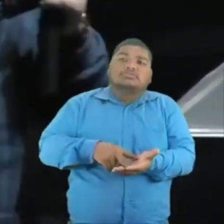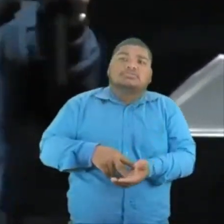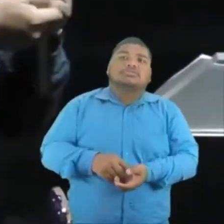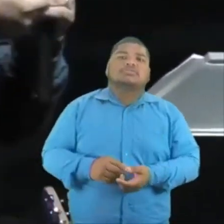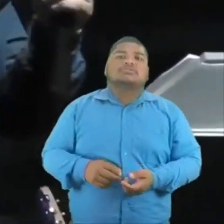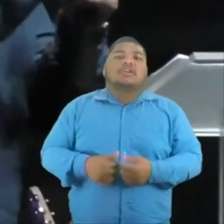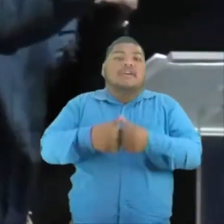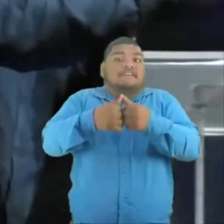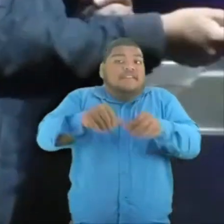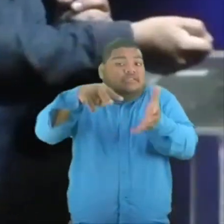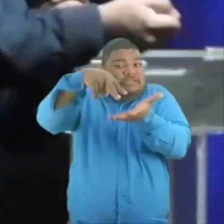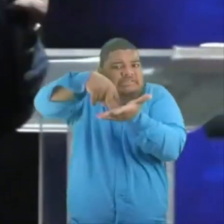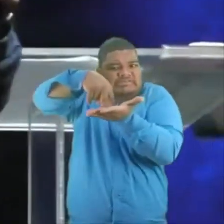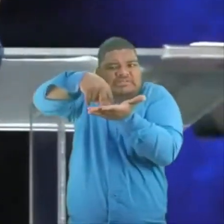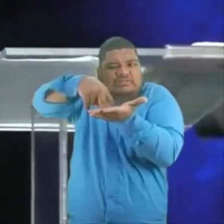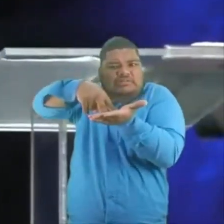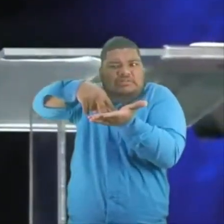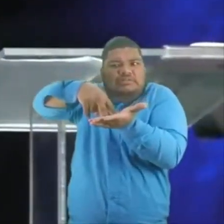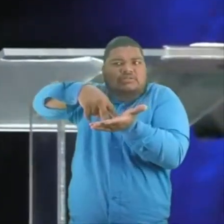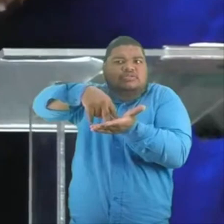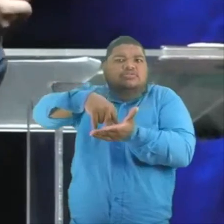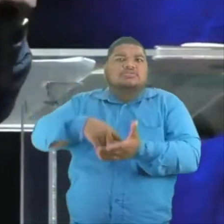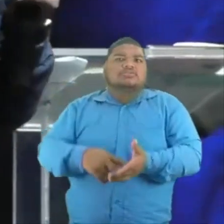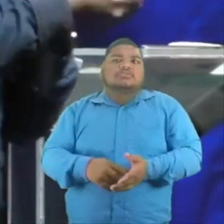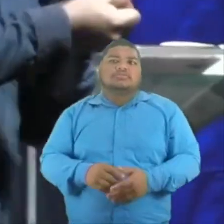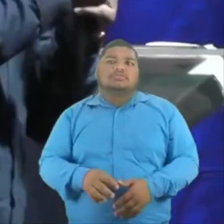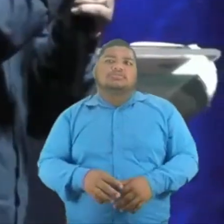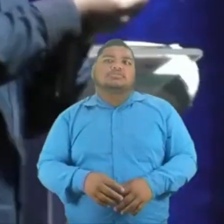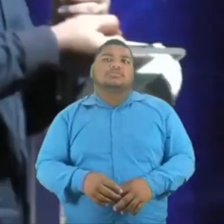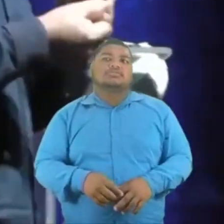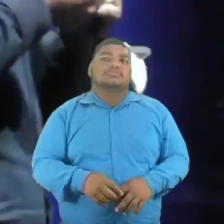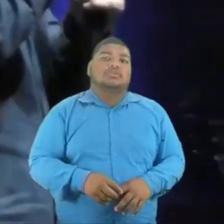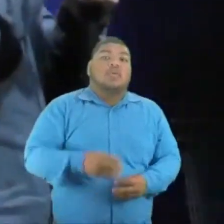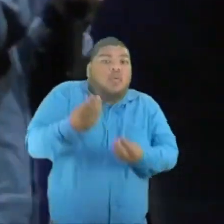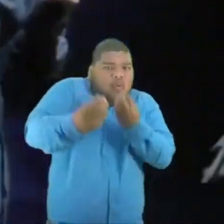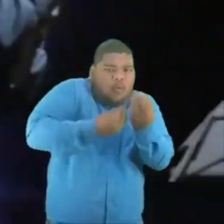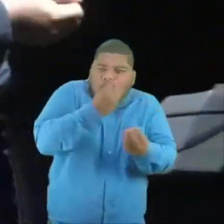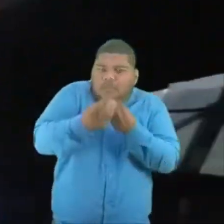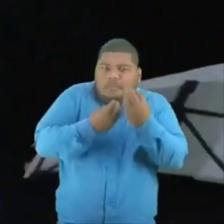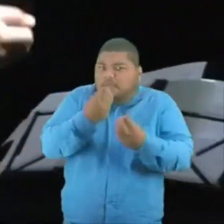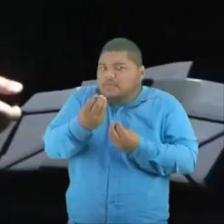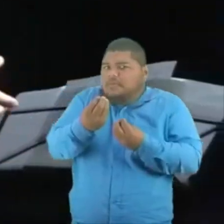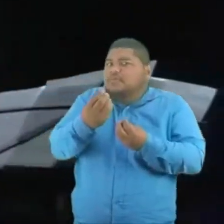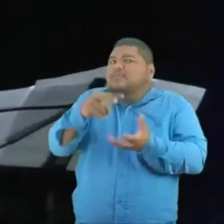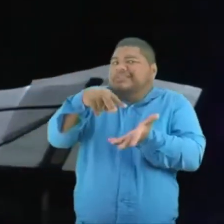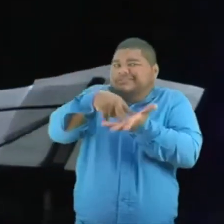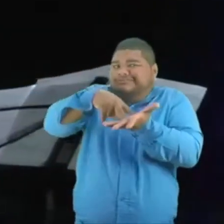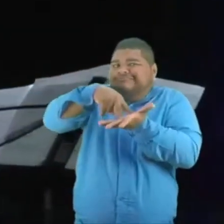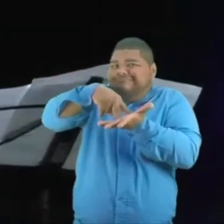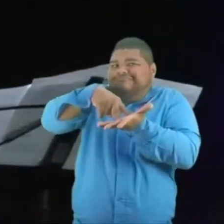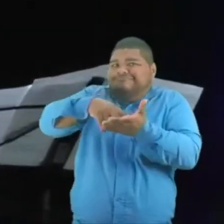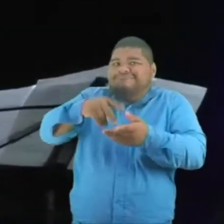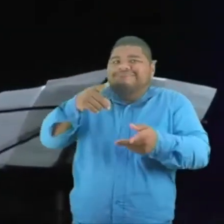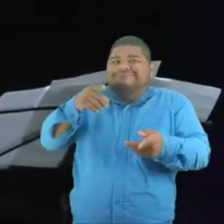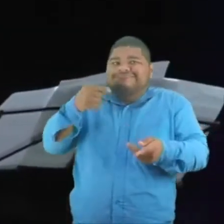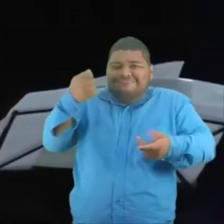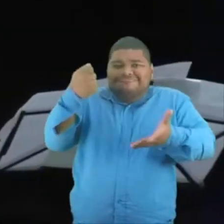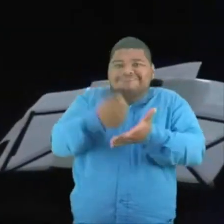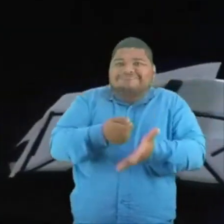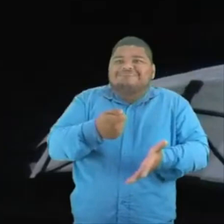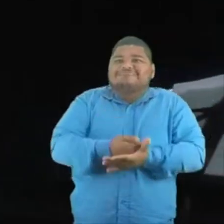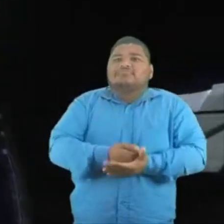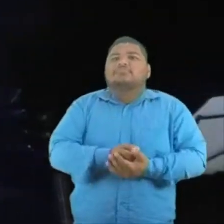firme, constante. Como é que você vai ter um relacionamento constante com o Senhor se você não passa